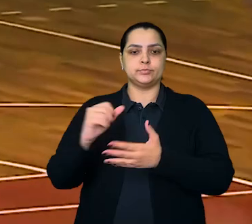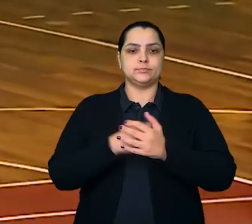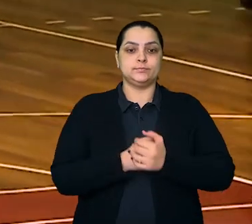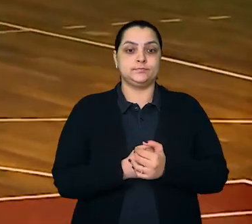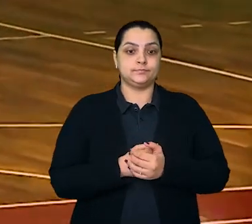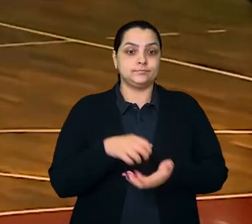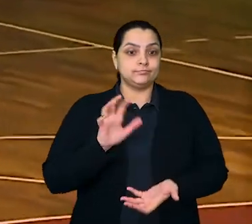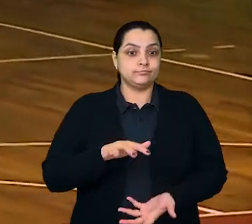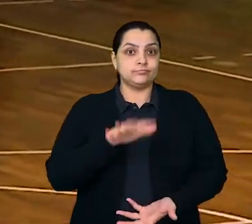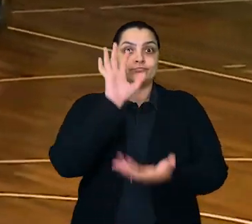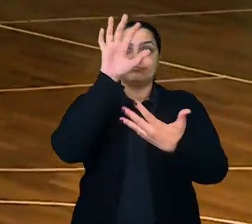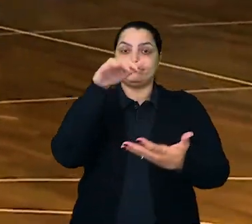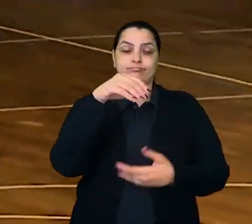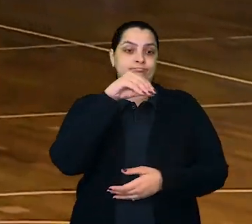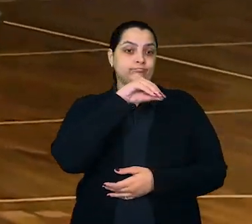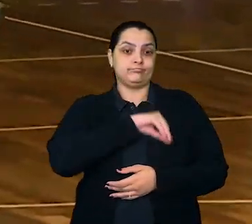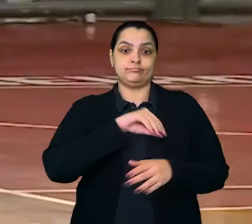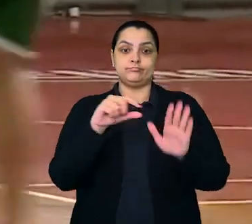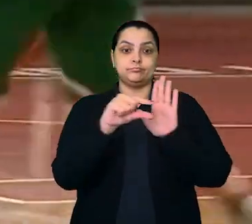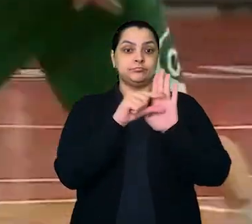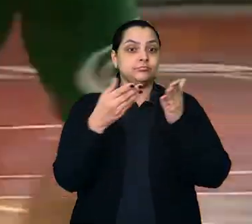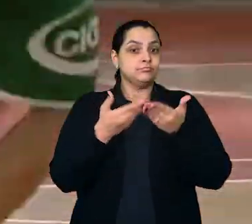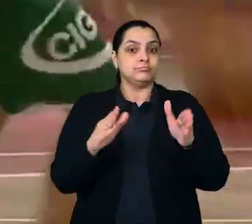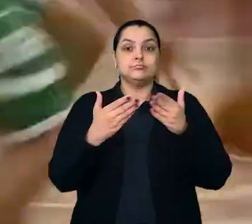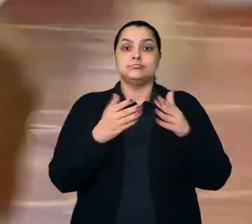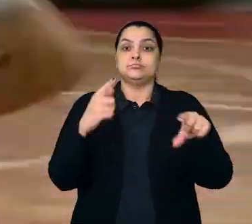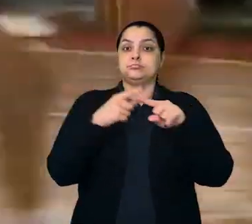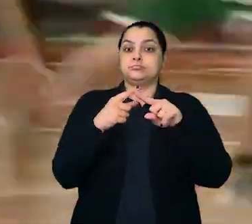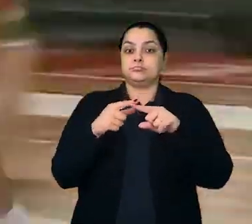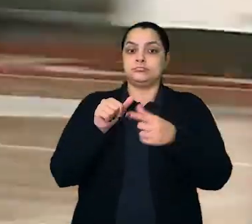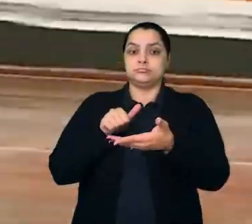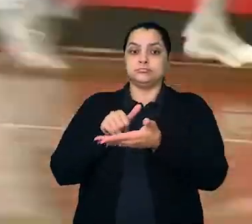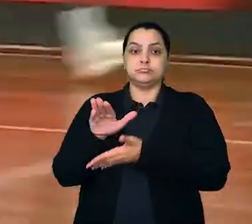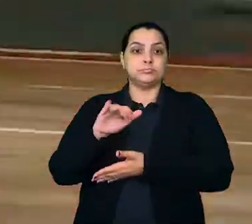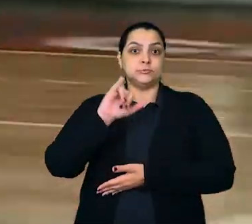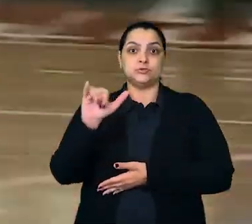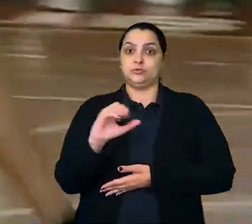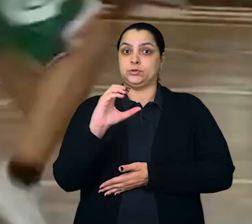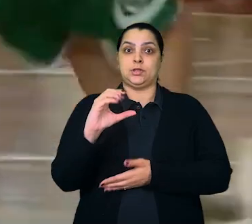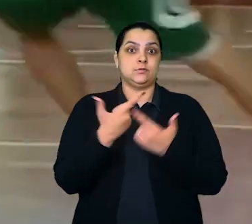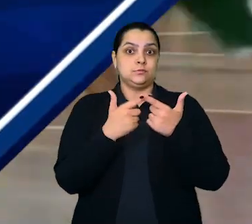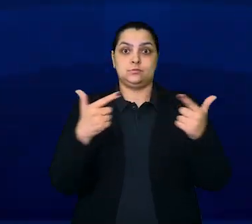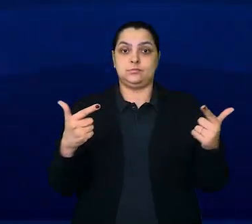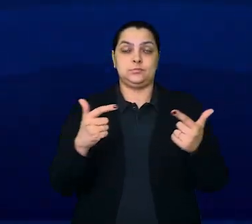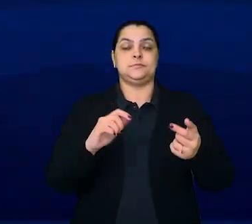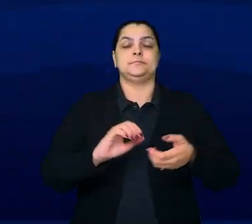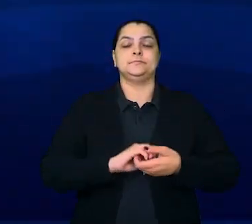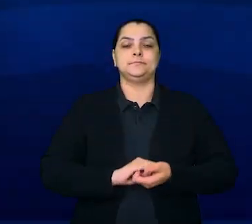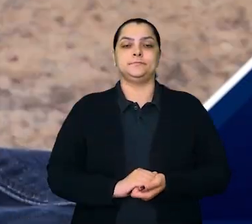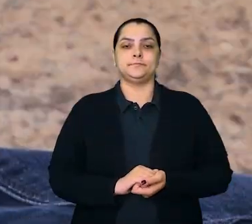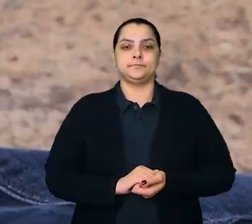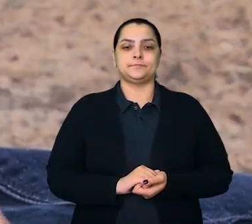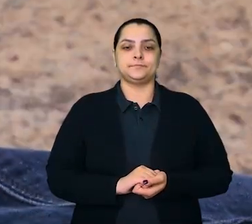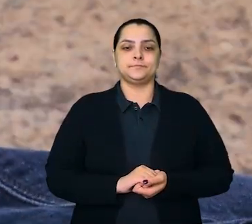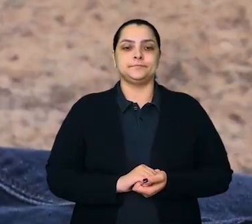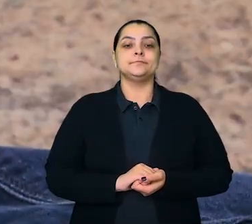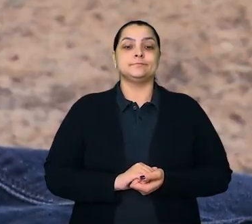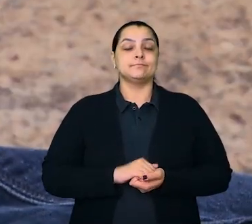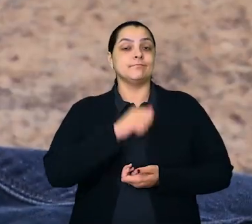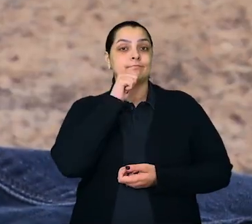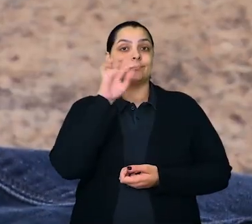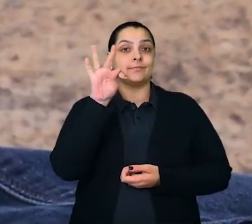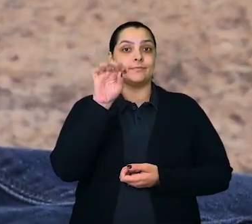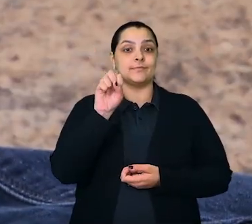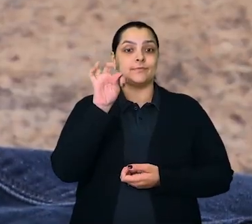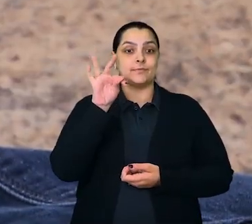Jogador de basquete não deve receber cláusula compensatória por despedida sem justa causa. E ainda,